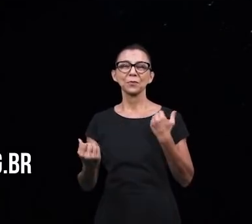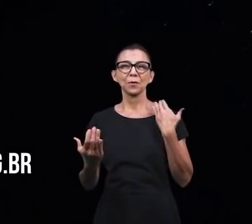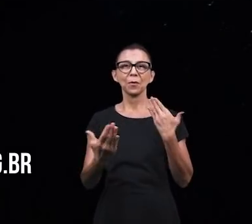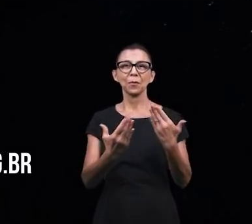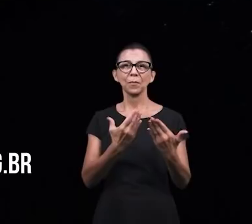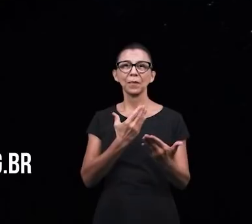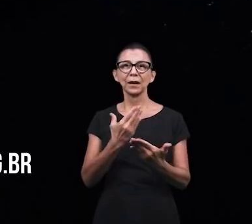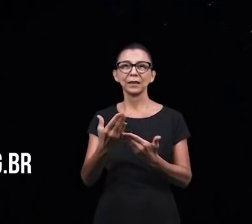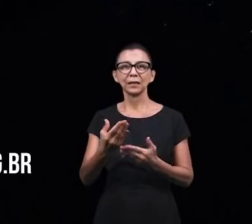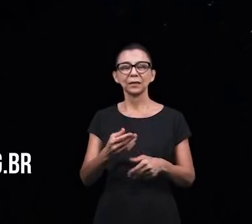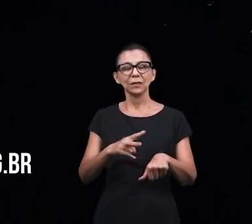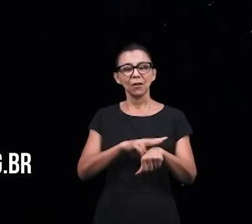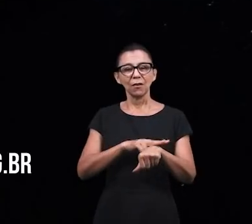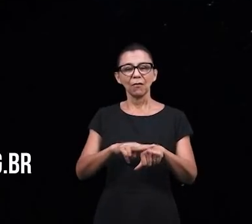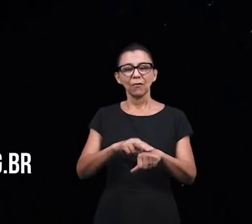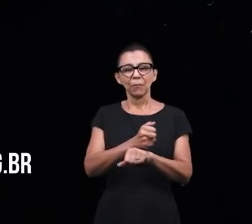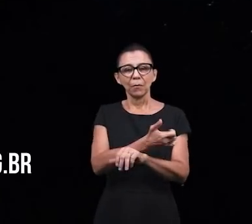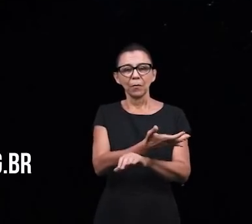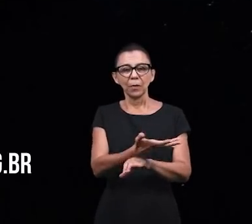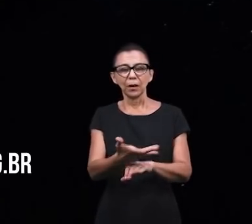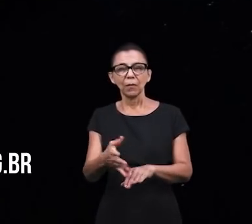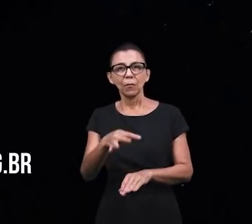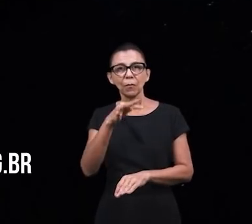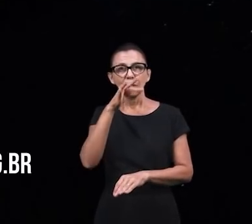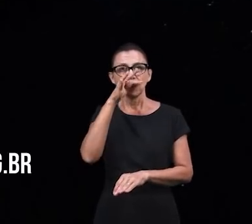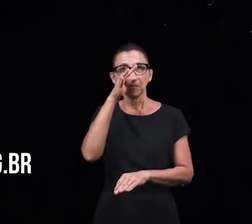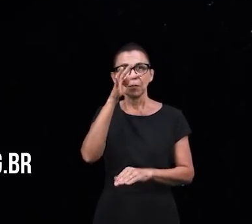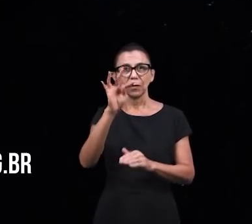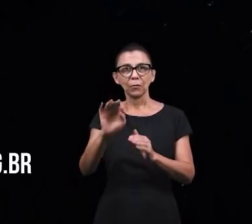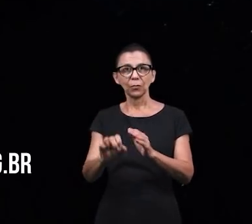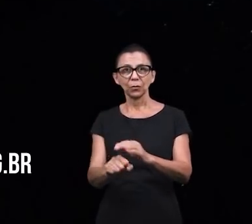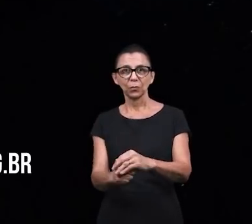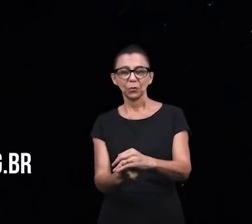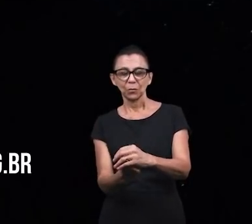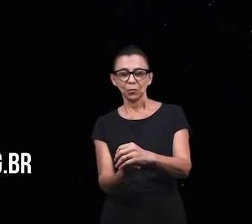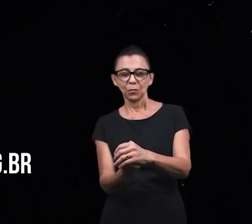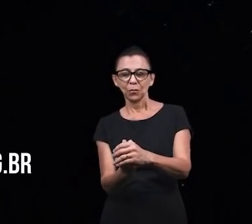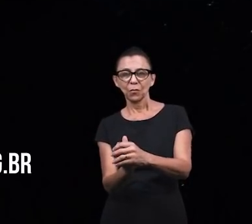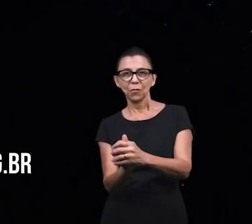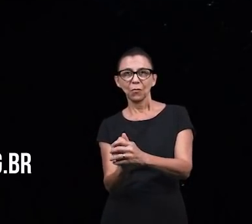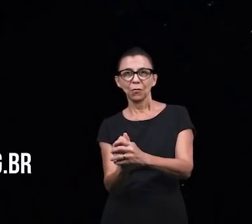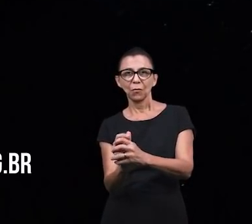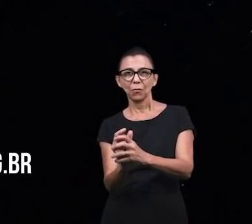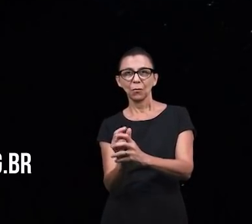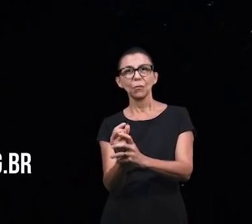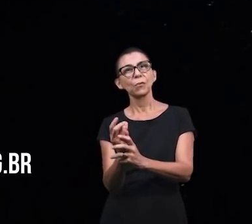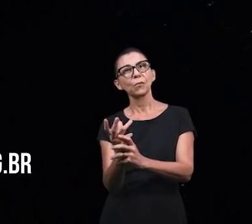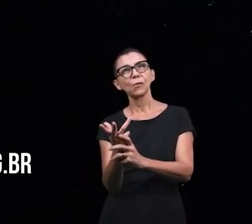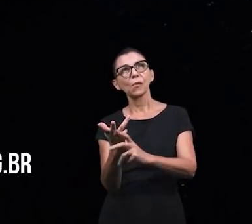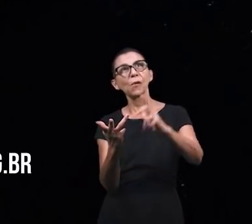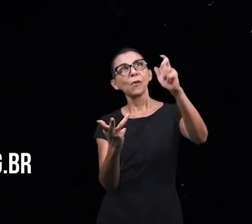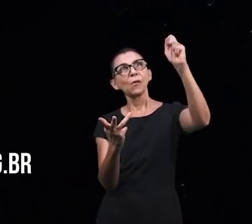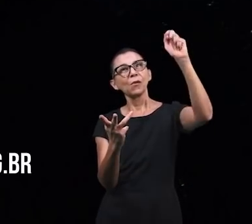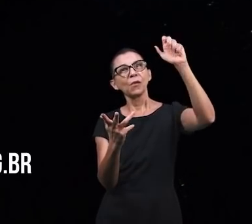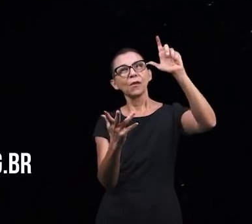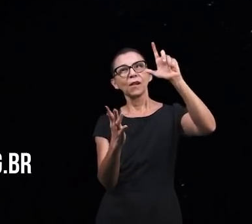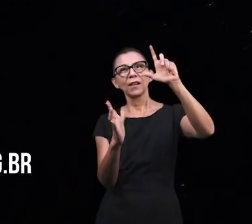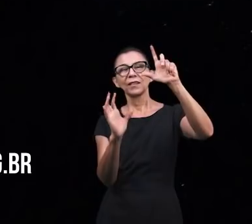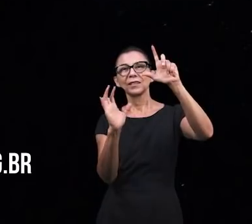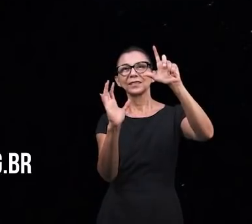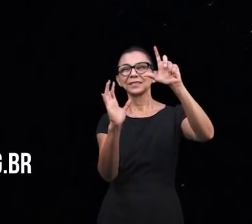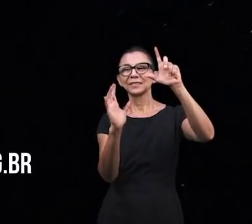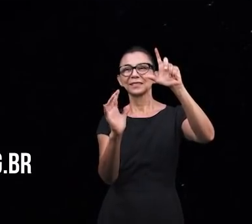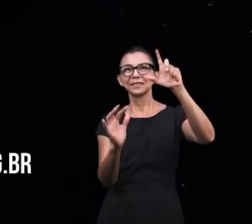desponta para a luz do sol, assim brilhou um dia